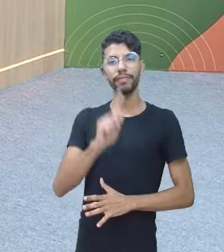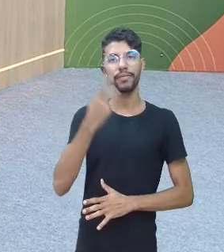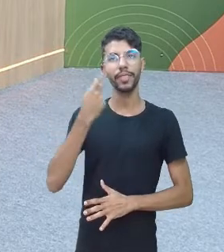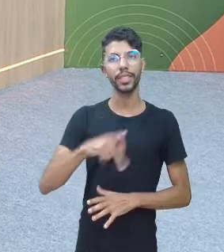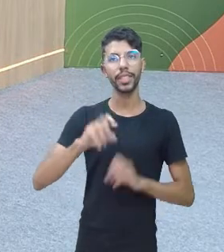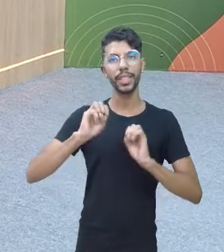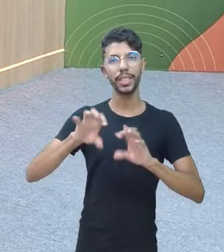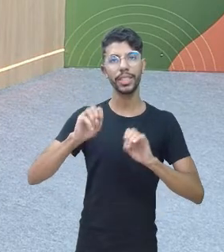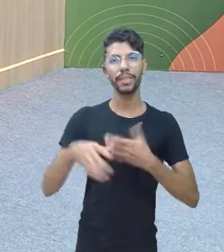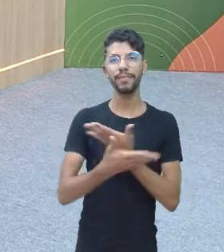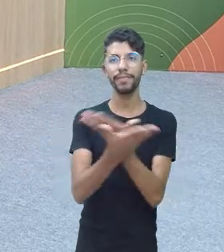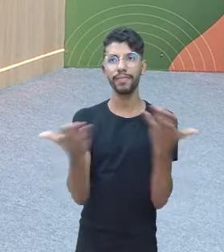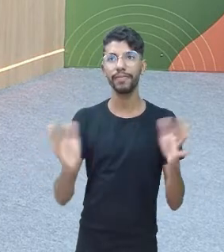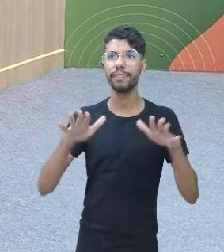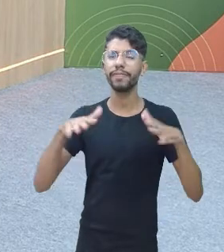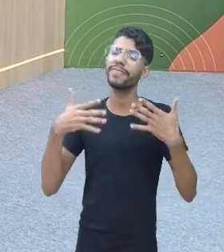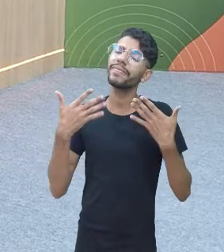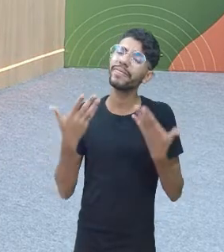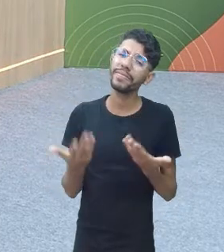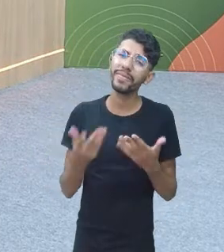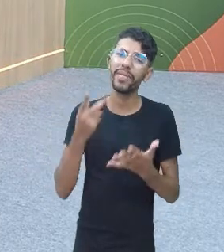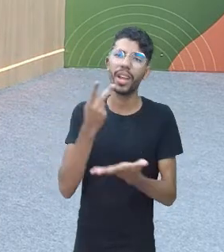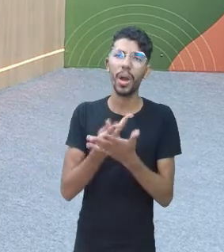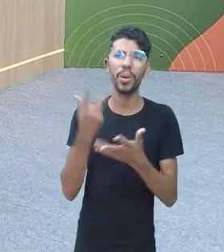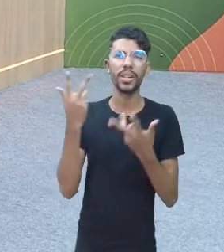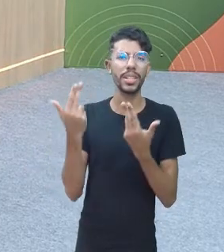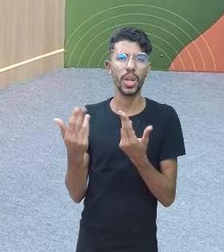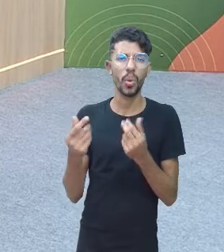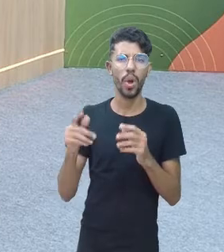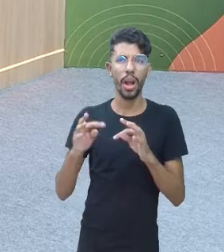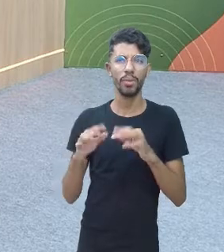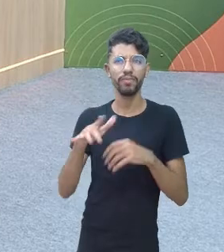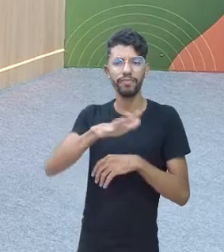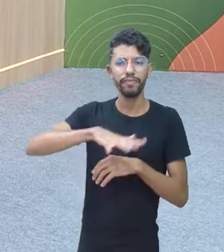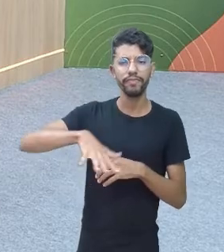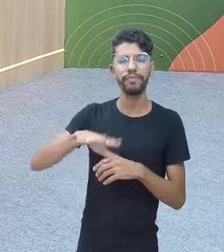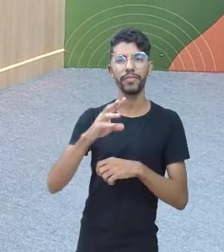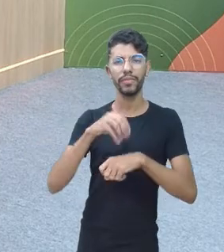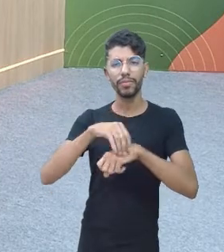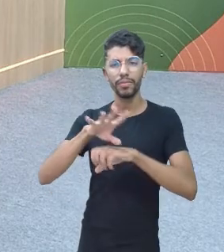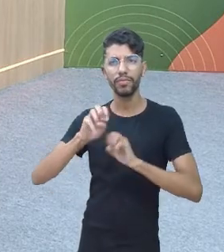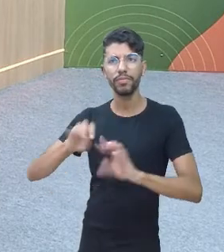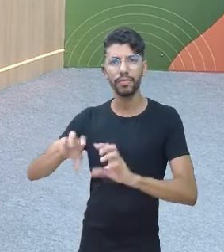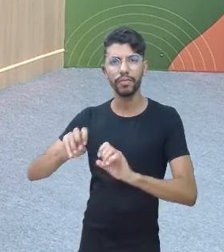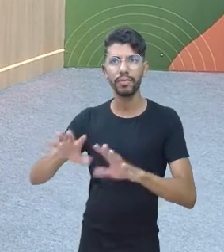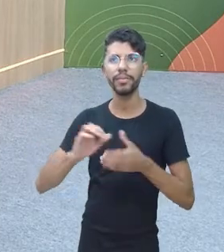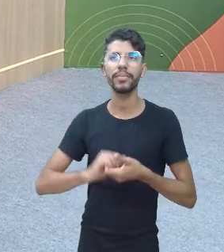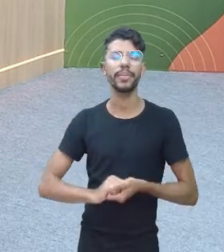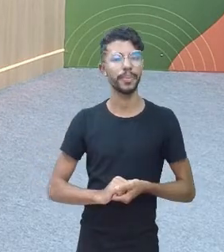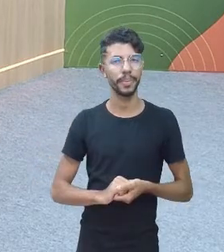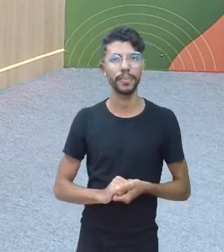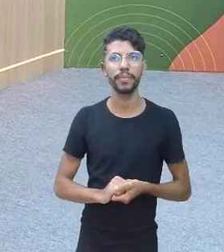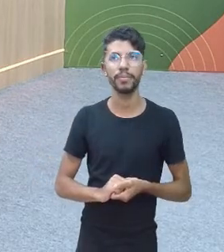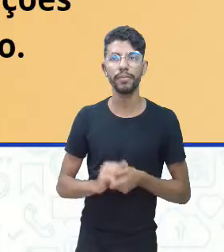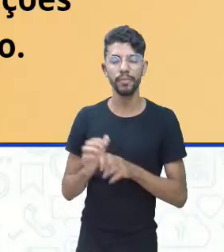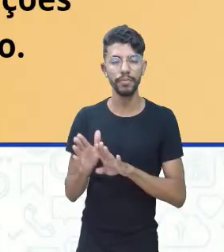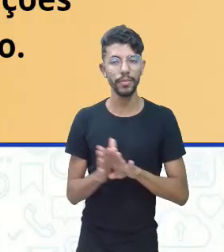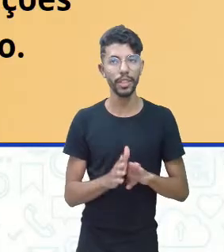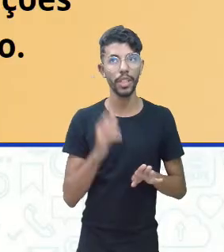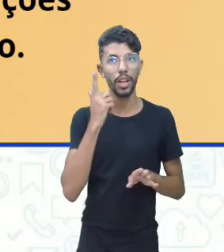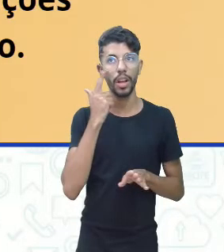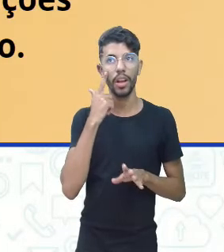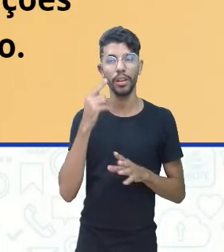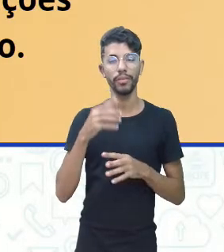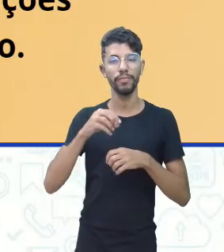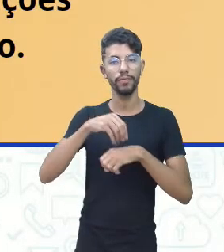mesma coisa se dá no mundo dos tutoriais. O que mais, Vivi? O tutorial, ele normalmente é